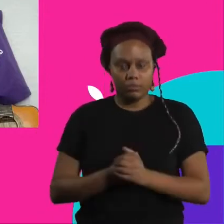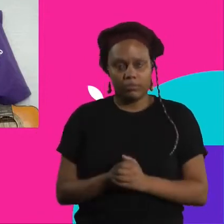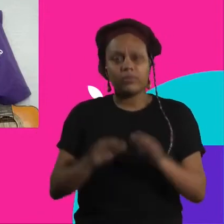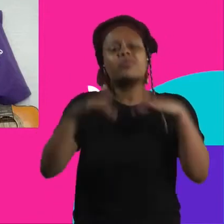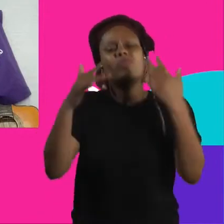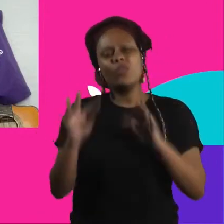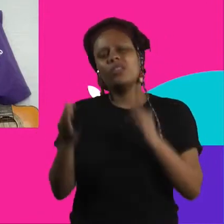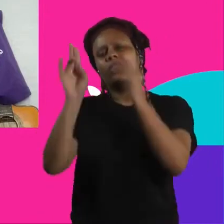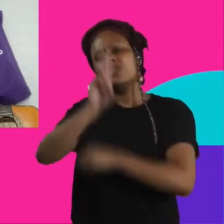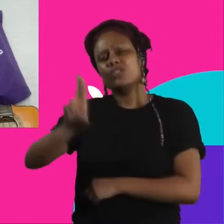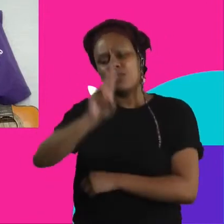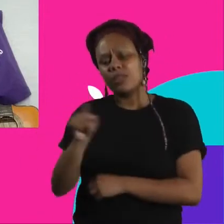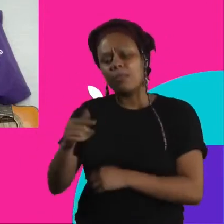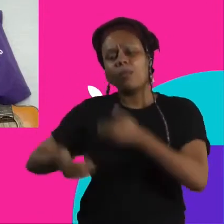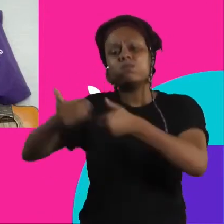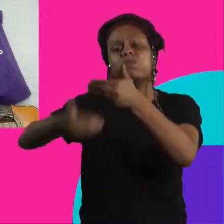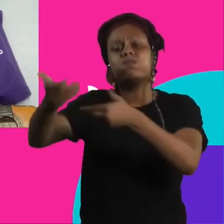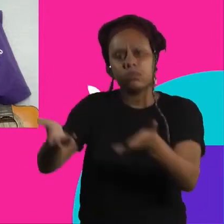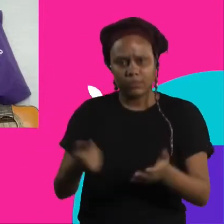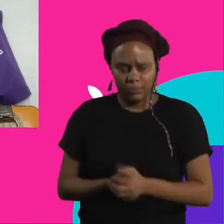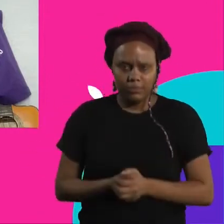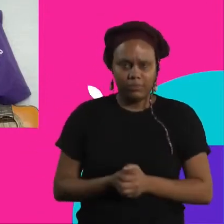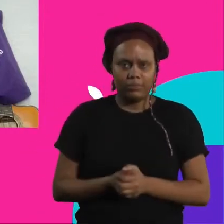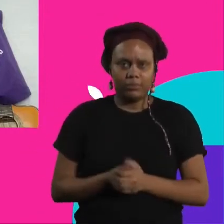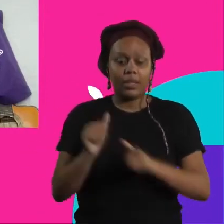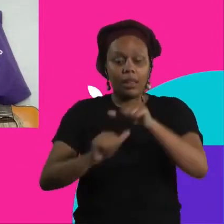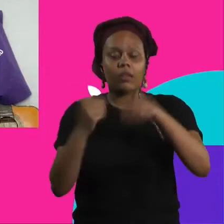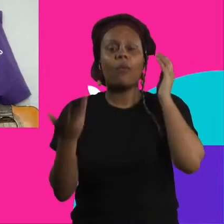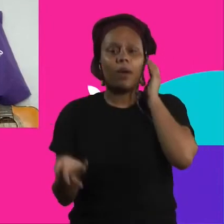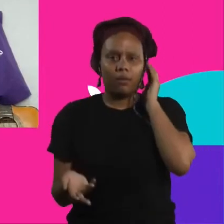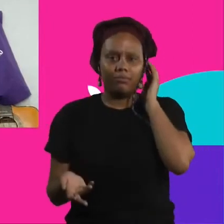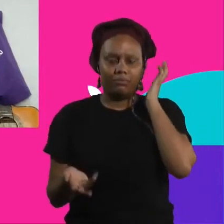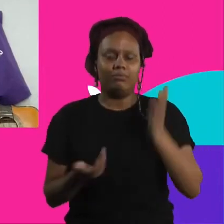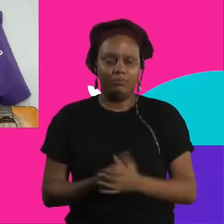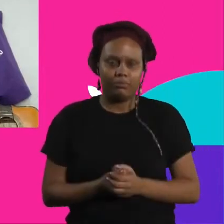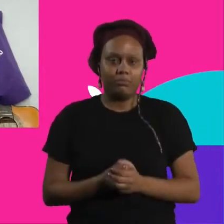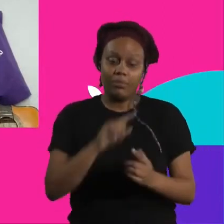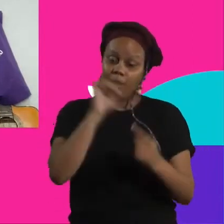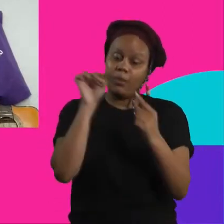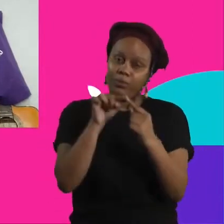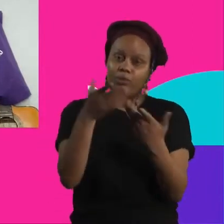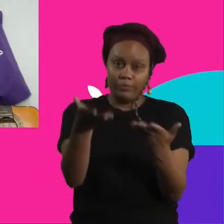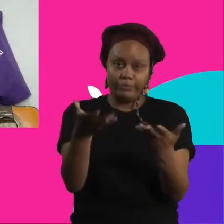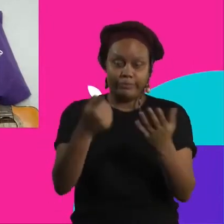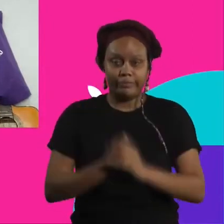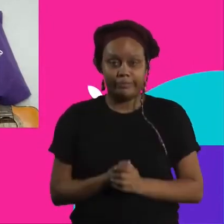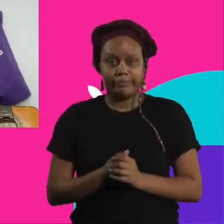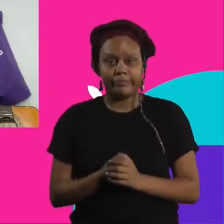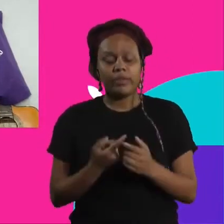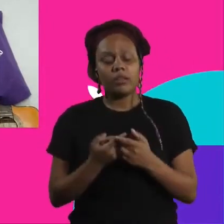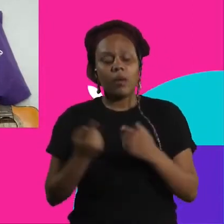posso usar para acelerar esses processos de transformação? Eu acho que esse é o ponto fundamental. E aí você vai mergulhar